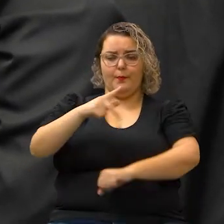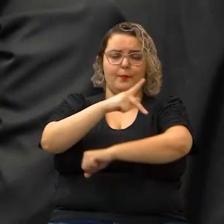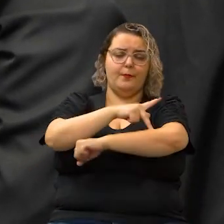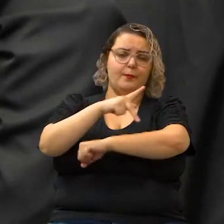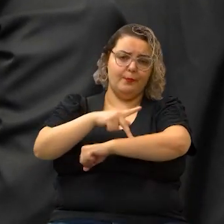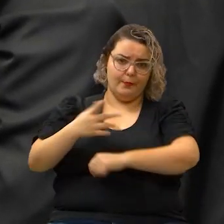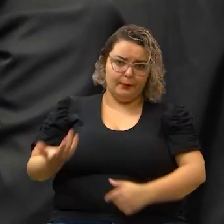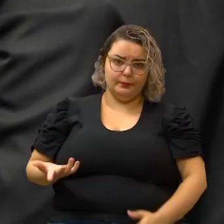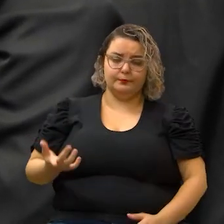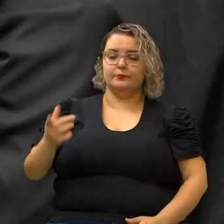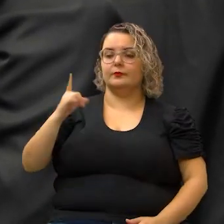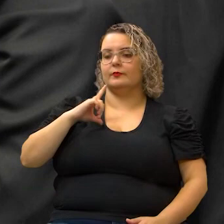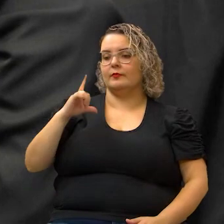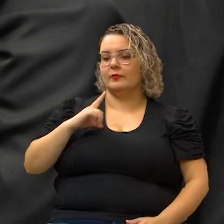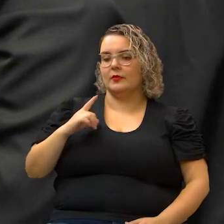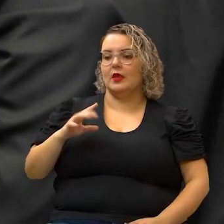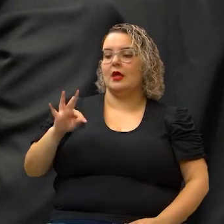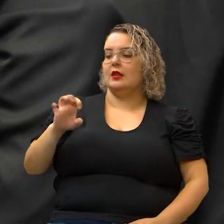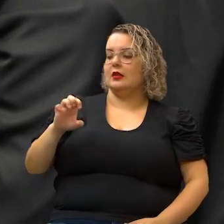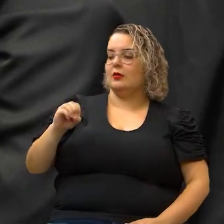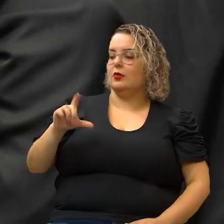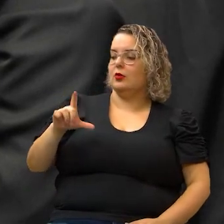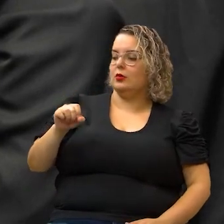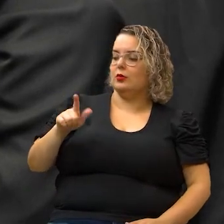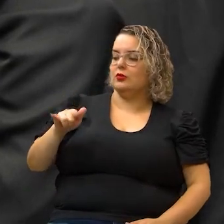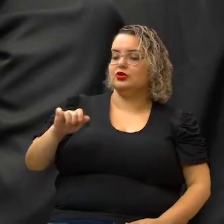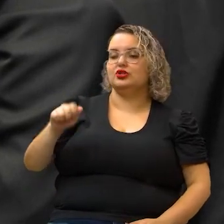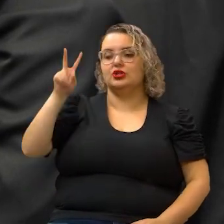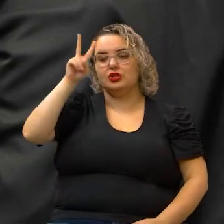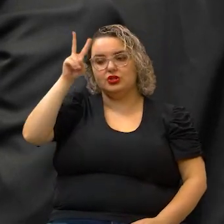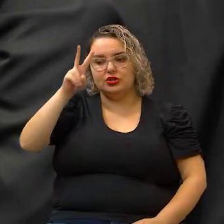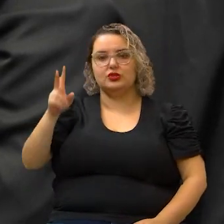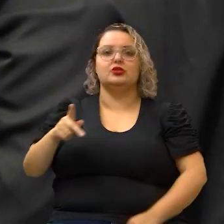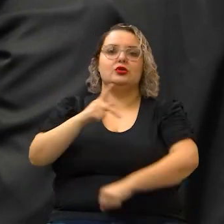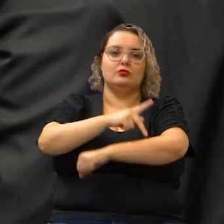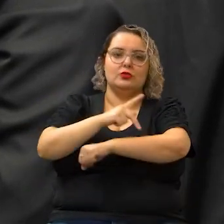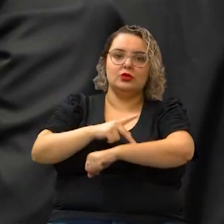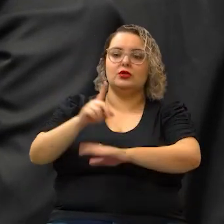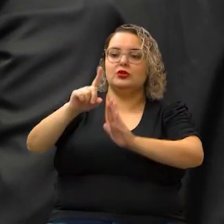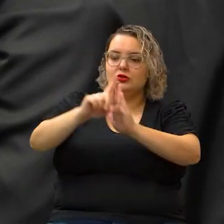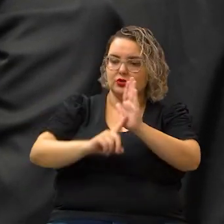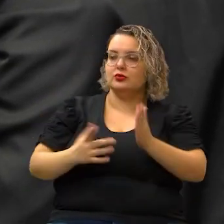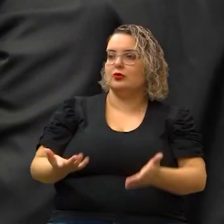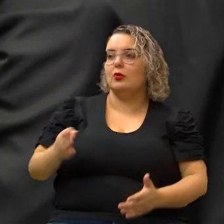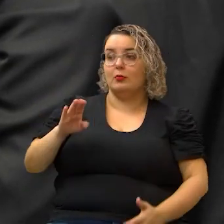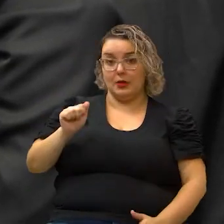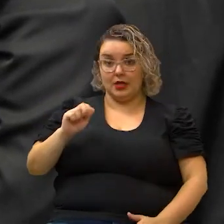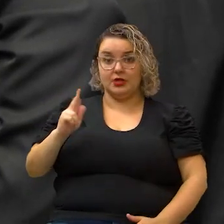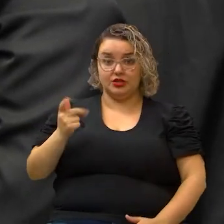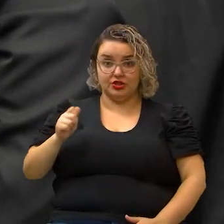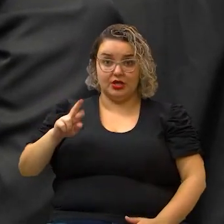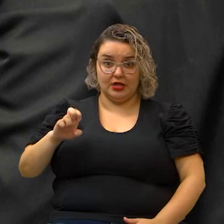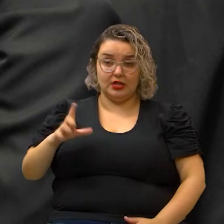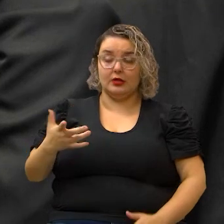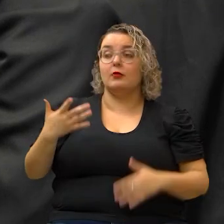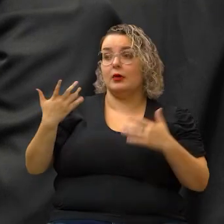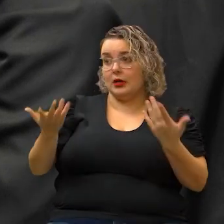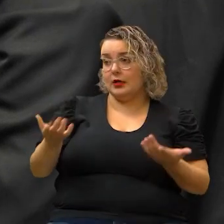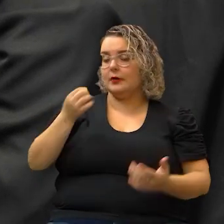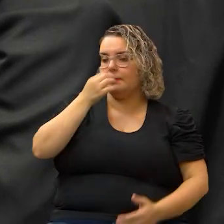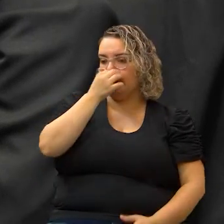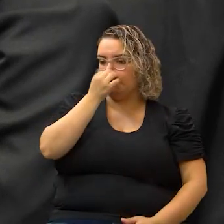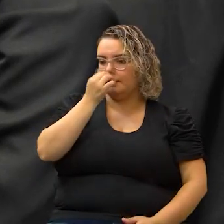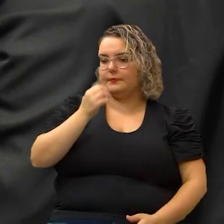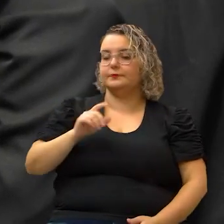pedagogia. Então eu tinha teologia, história, pedagogia e direito, né? O bacharel. Sim. Aí,